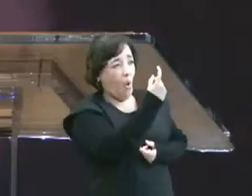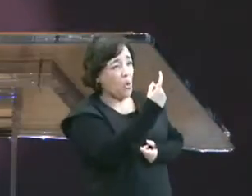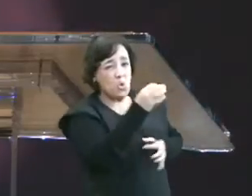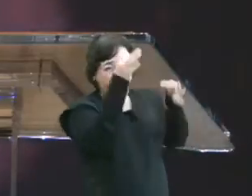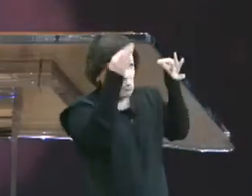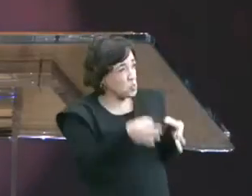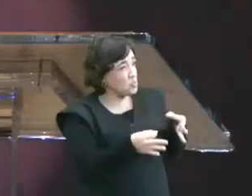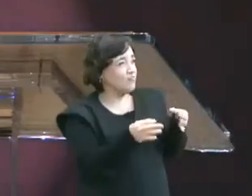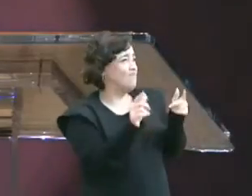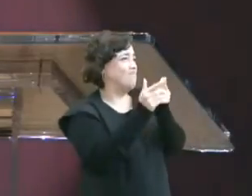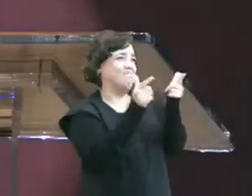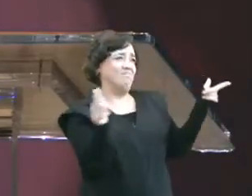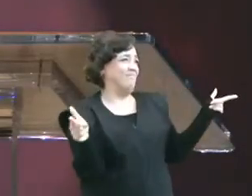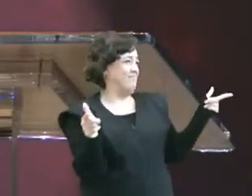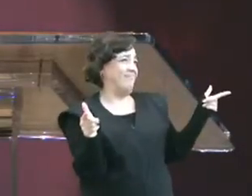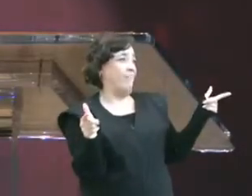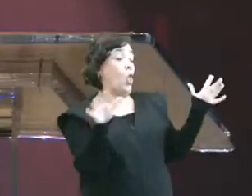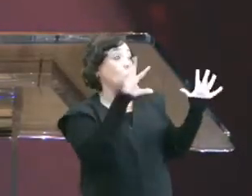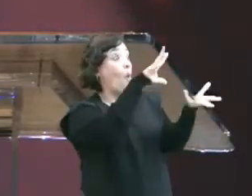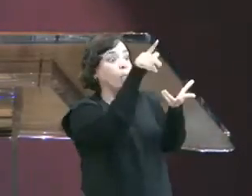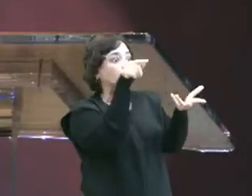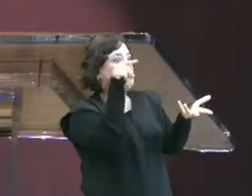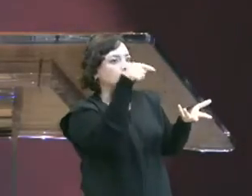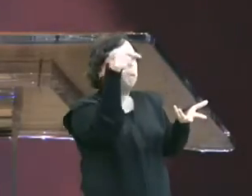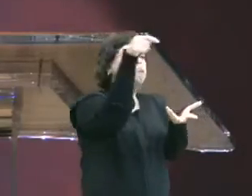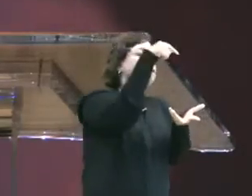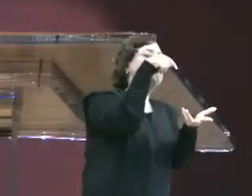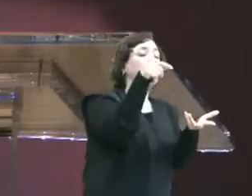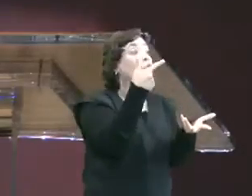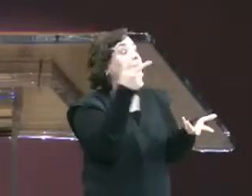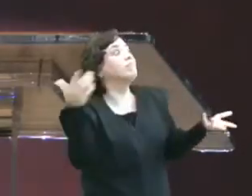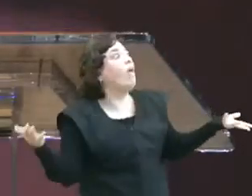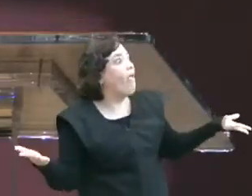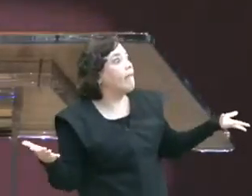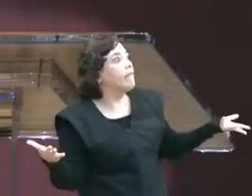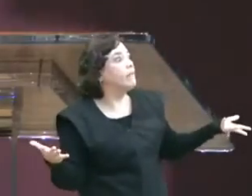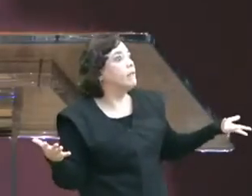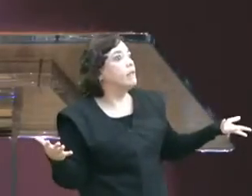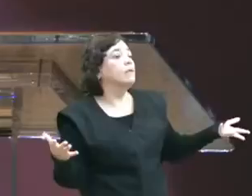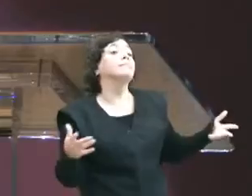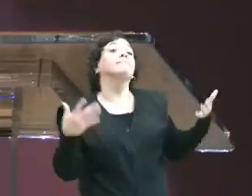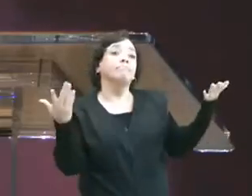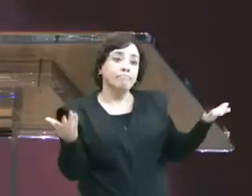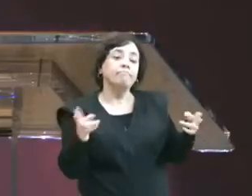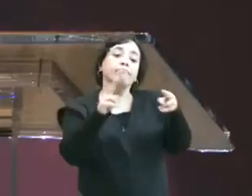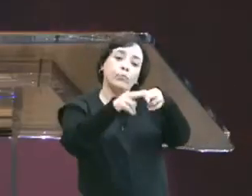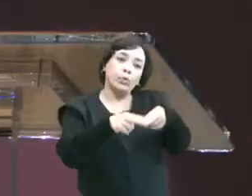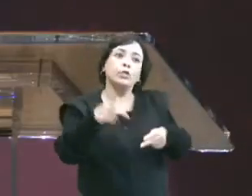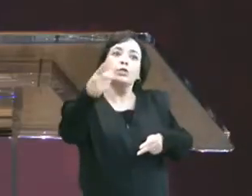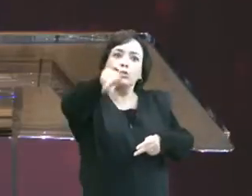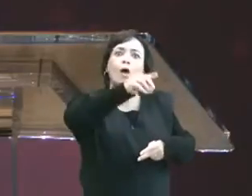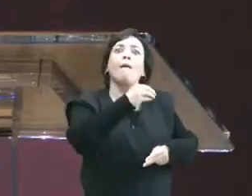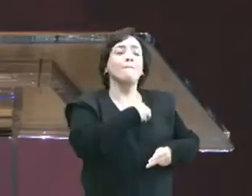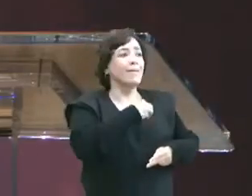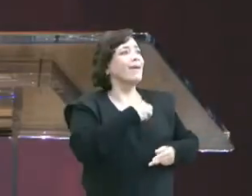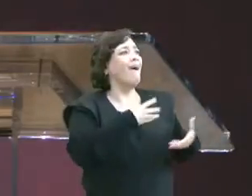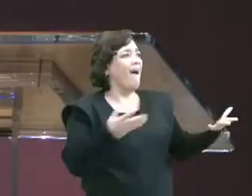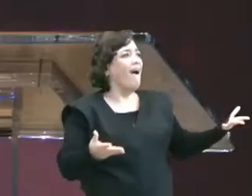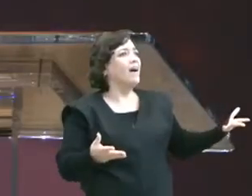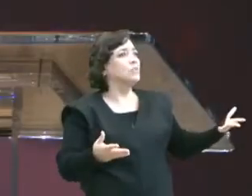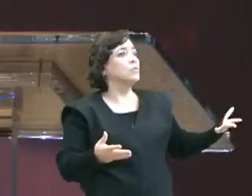da terra, e por isso estamos debaixo dos efeitos do pecado. O pecado gera